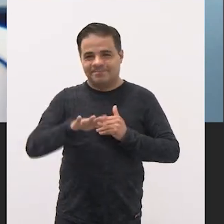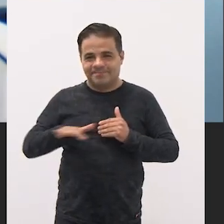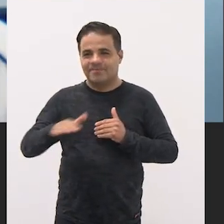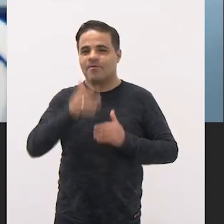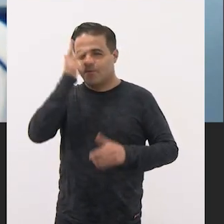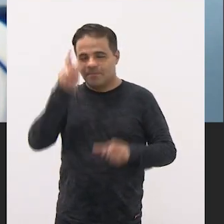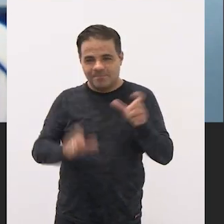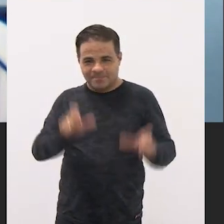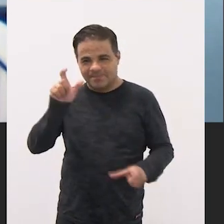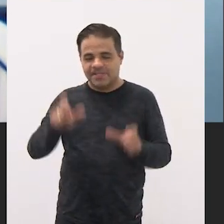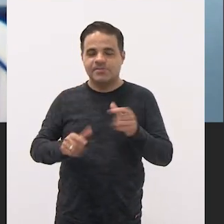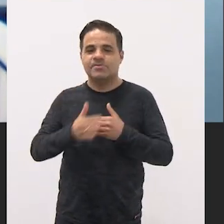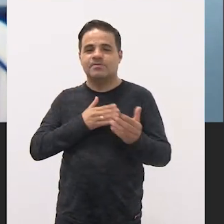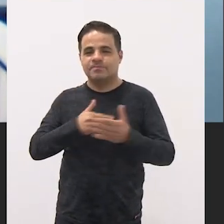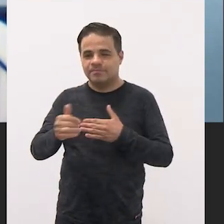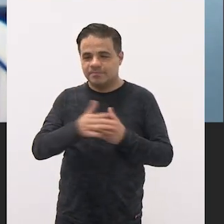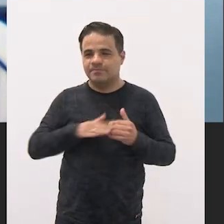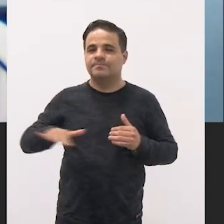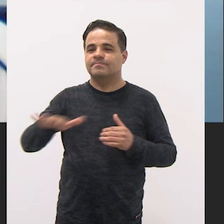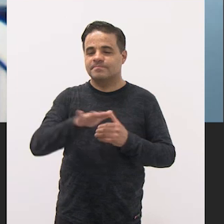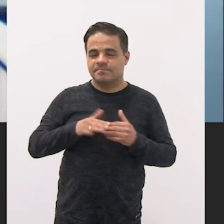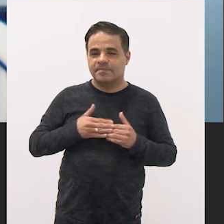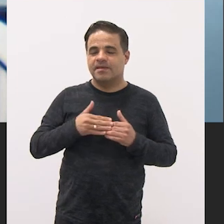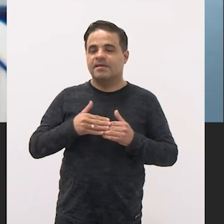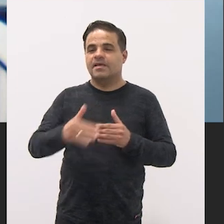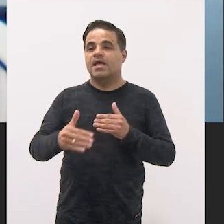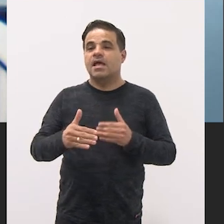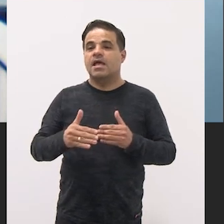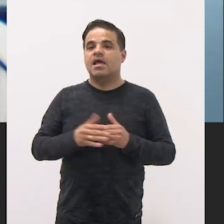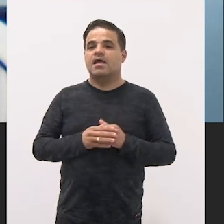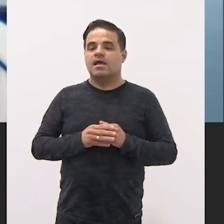pessoa tirar.